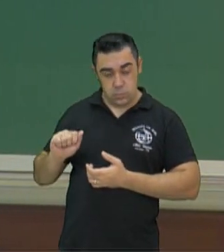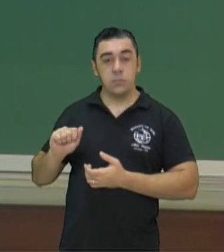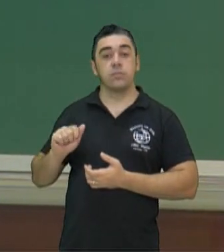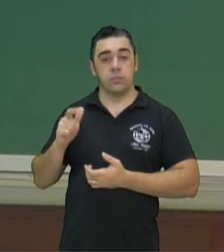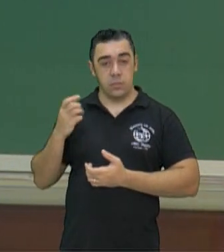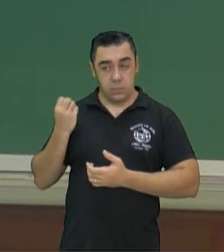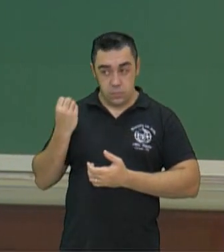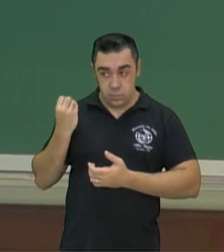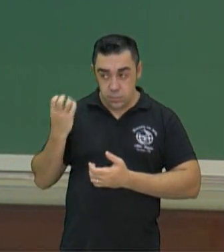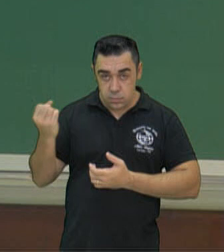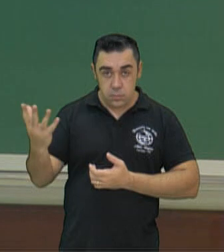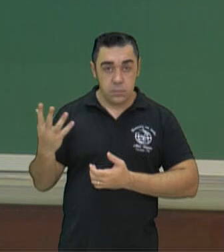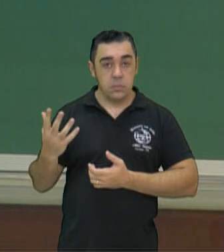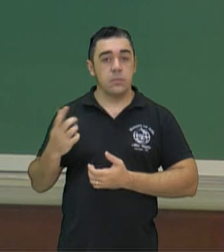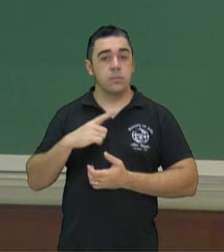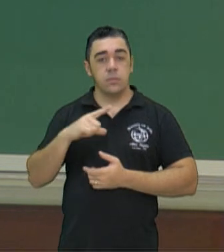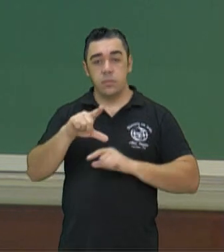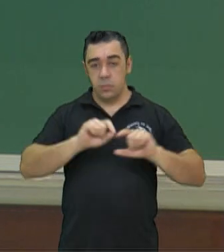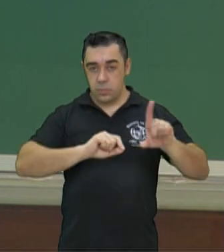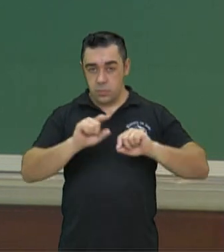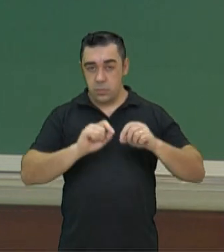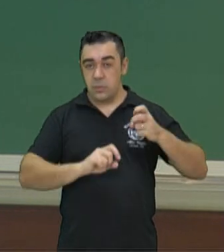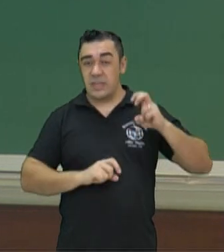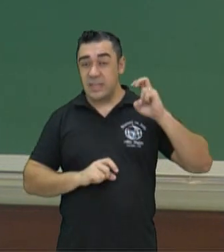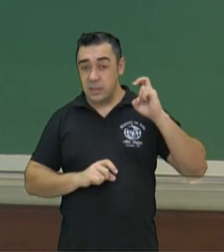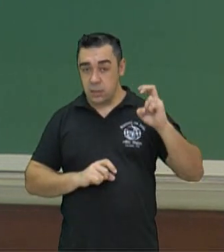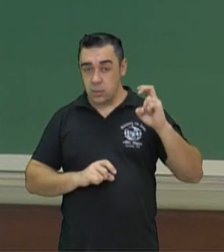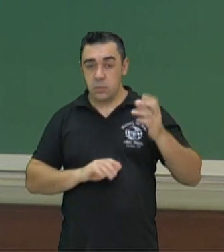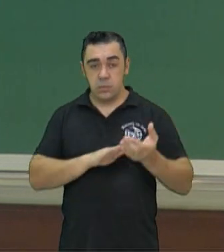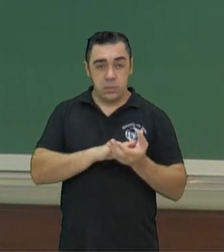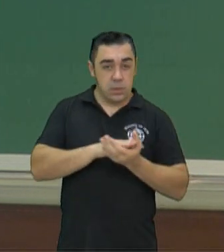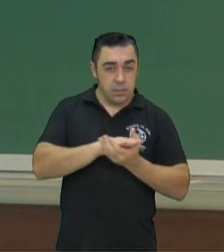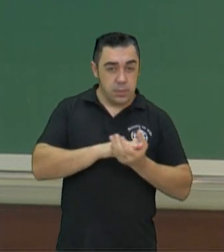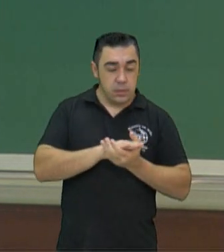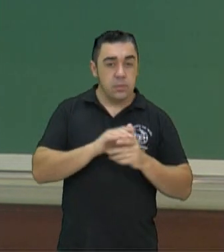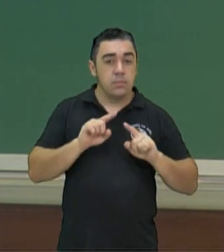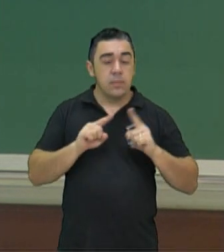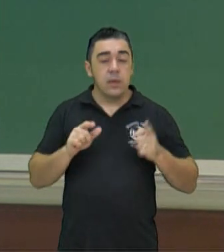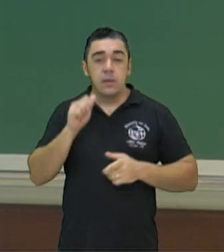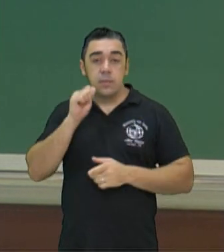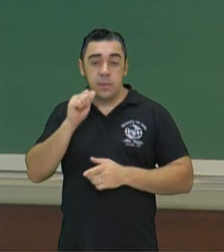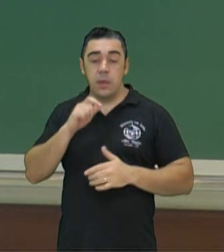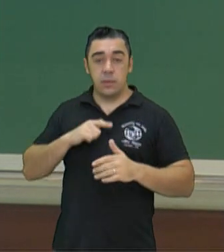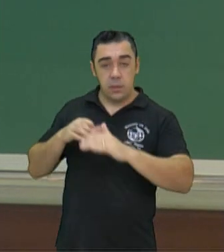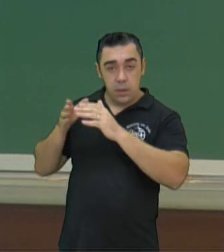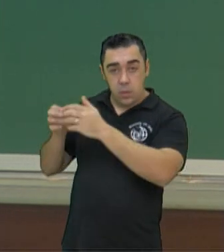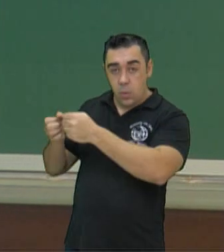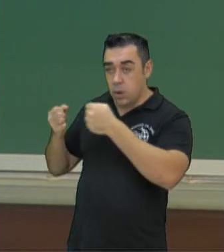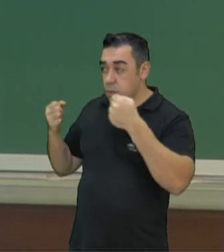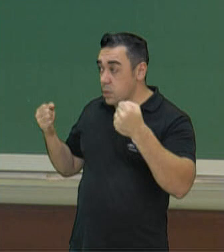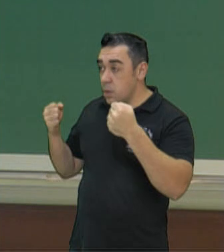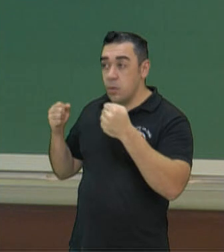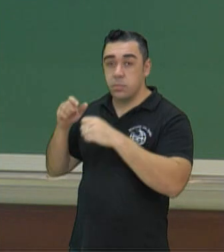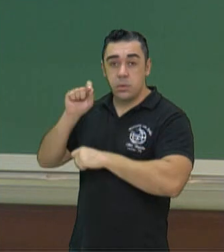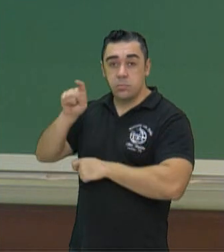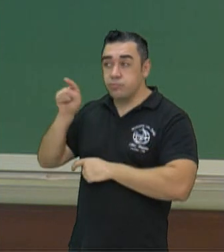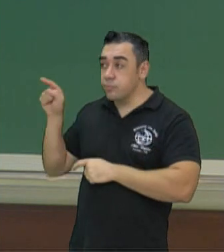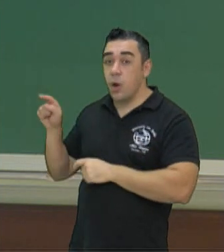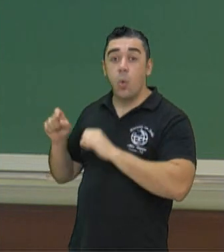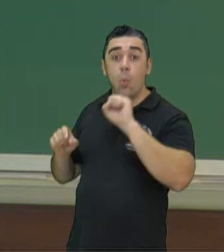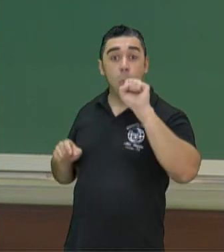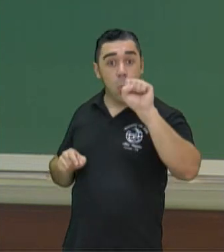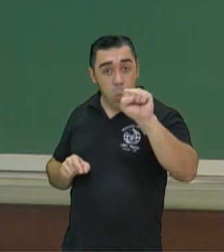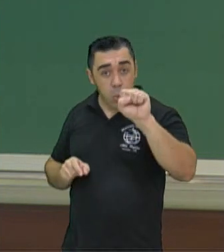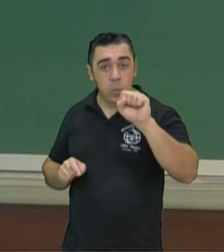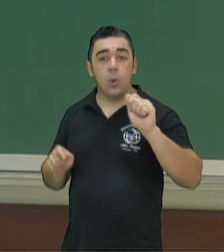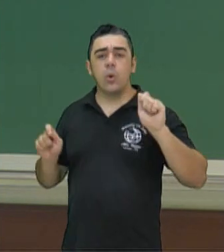levar 5 pares de sapatos. Sabendo que ela possui em seu guarda-roupa 8 pares de quantas